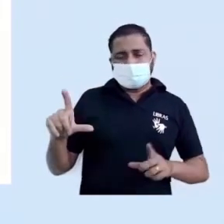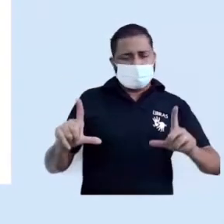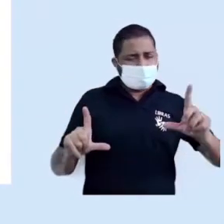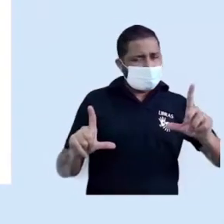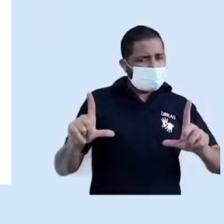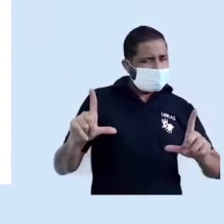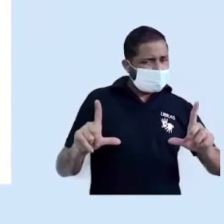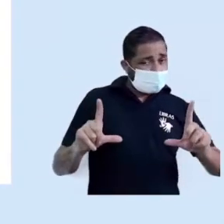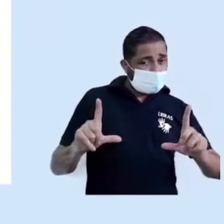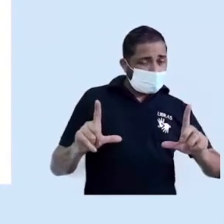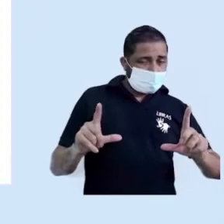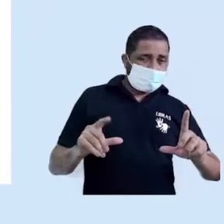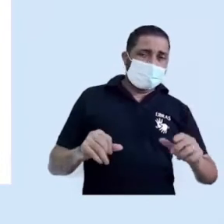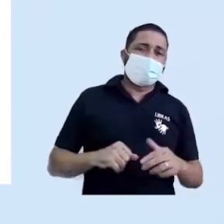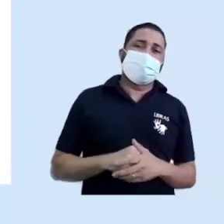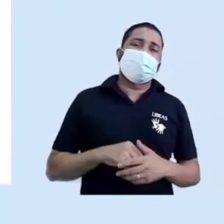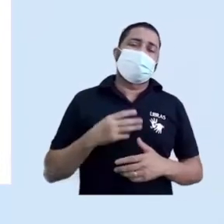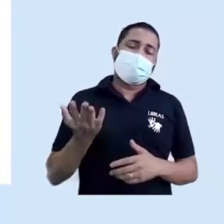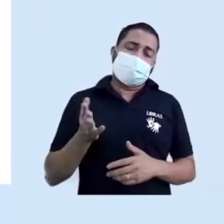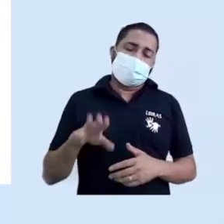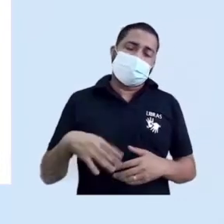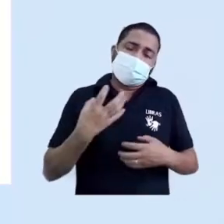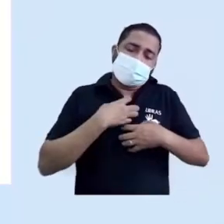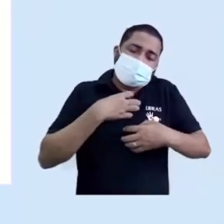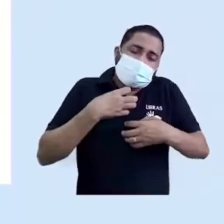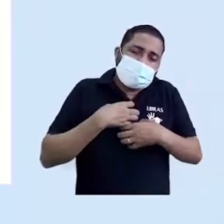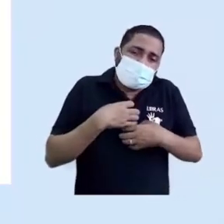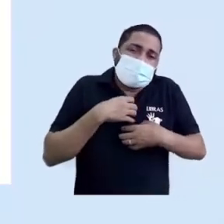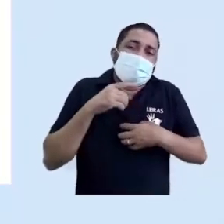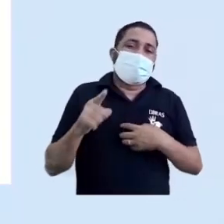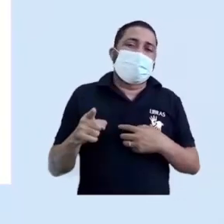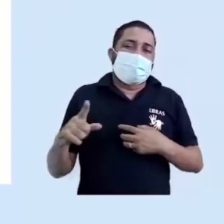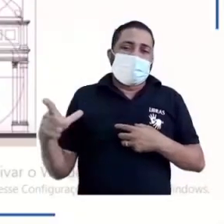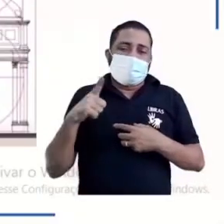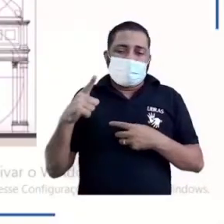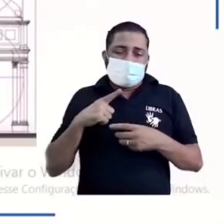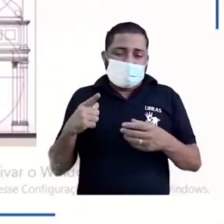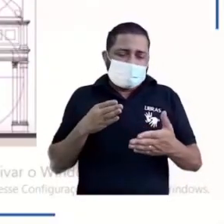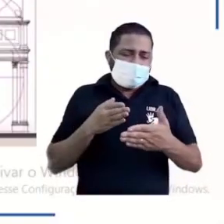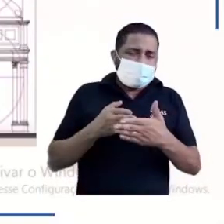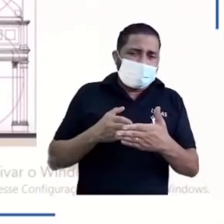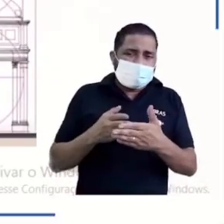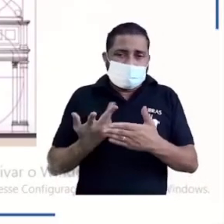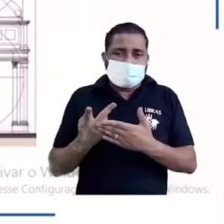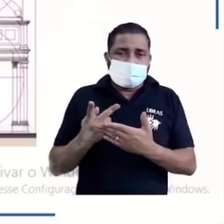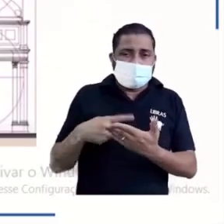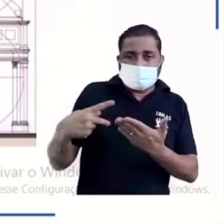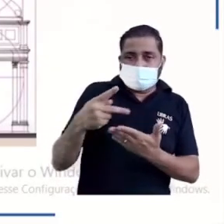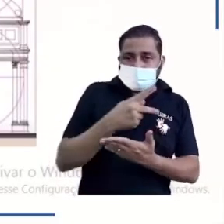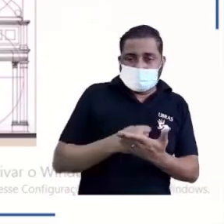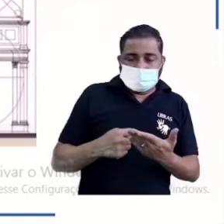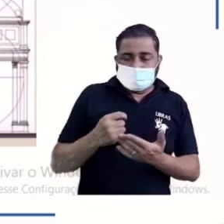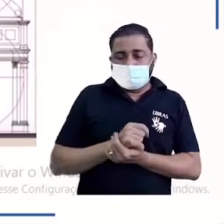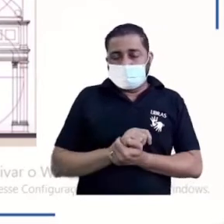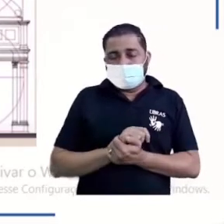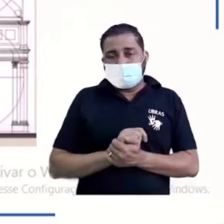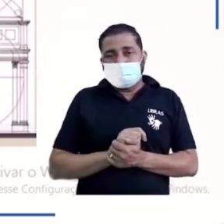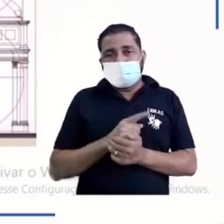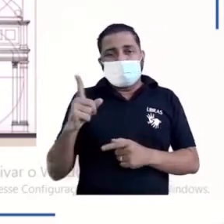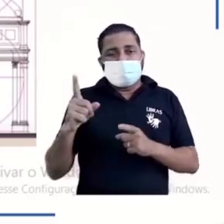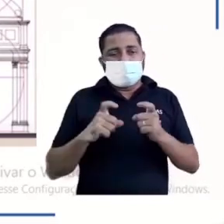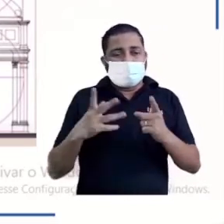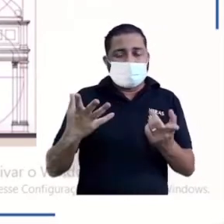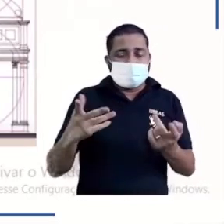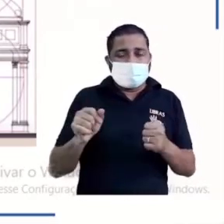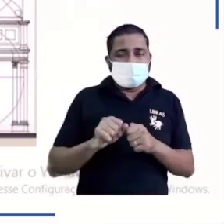enquadramento. O enquadramento é uma forma de você delimitar o seu desenho, a sua composição. É aquele gesto que a